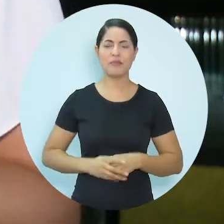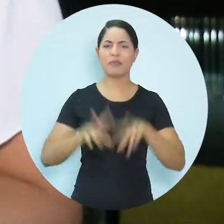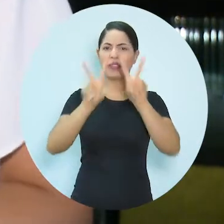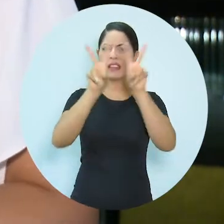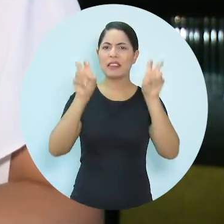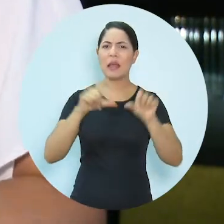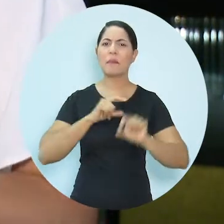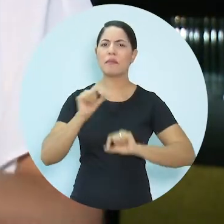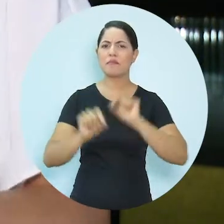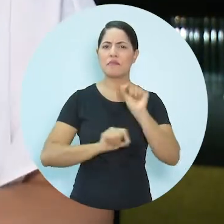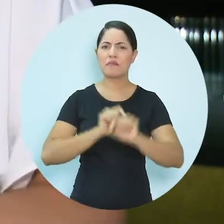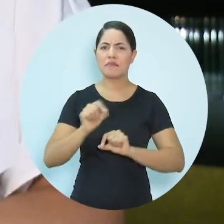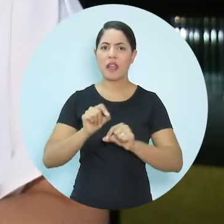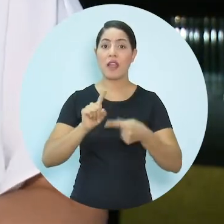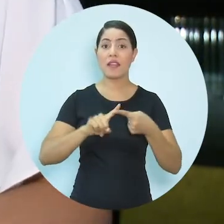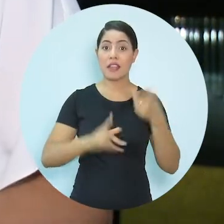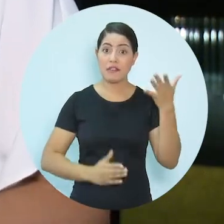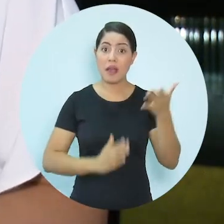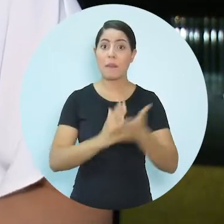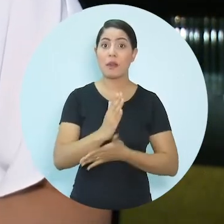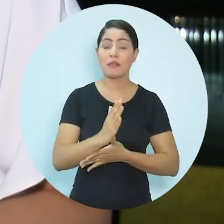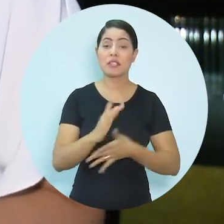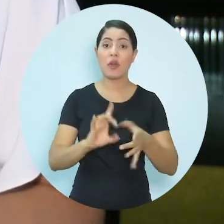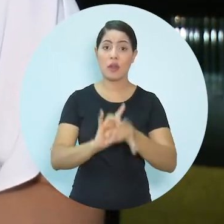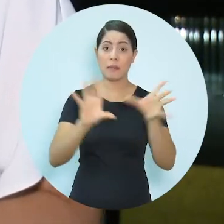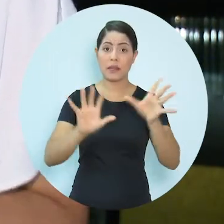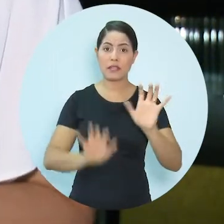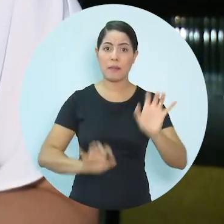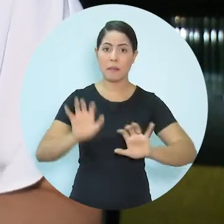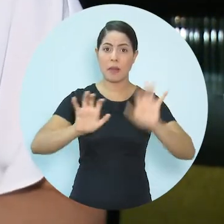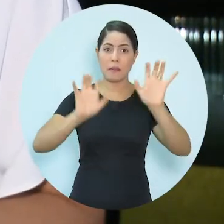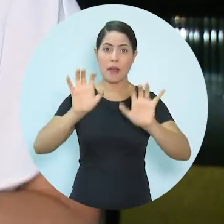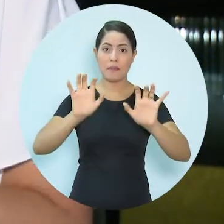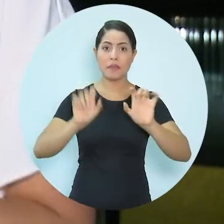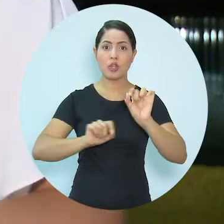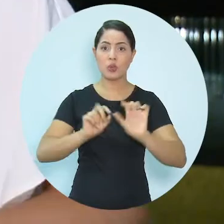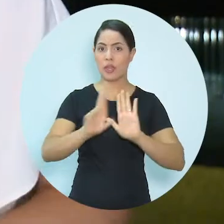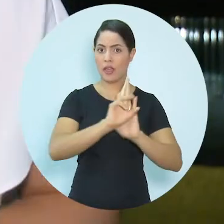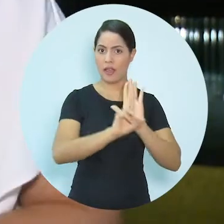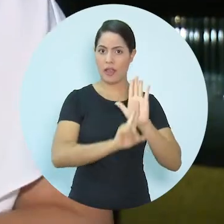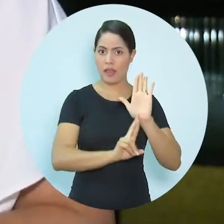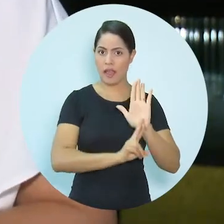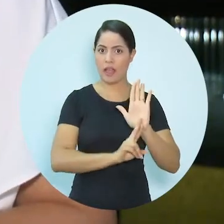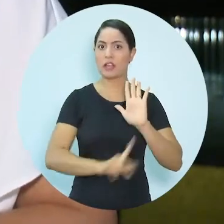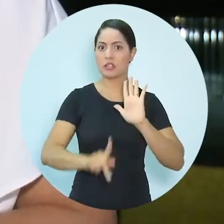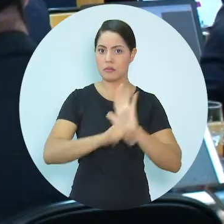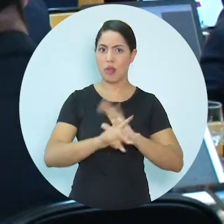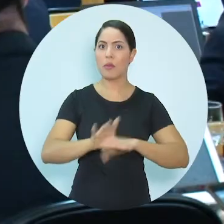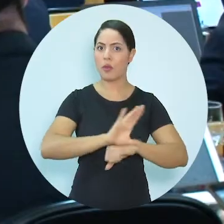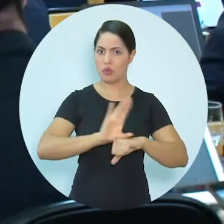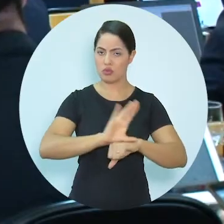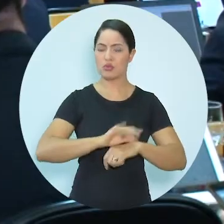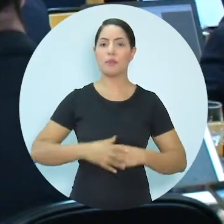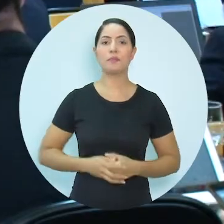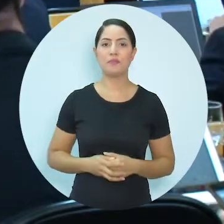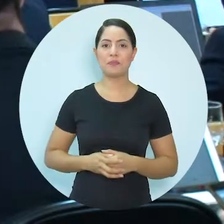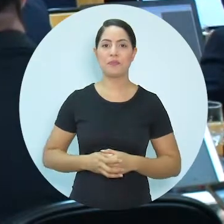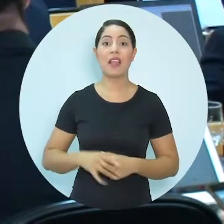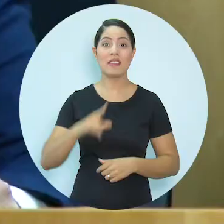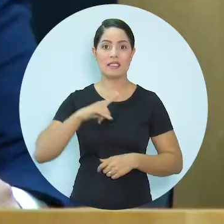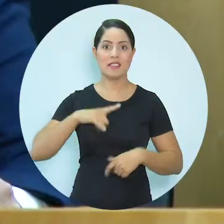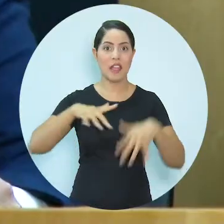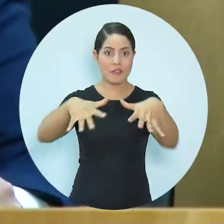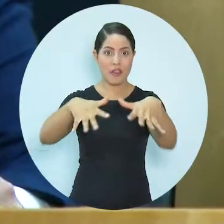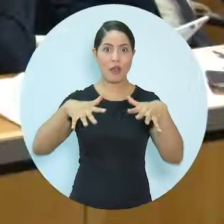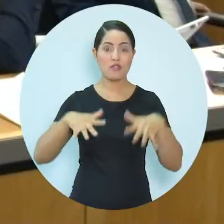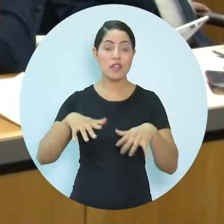as deliberações, a aprovação da autonomia das seccionais sobre as regras do 5º Constitucional. A sessão ordinária de